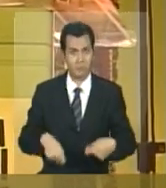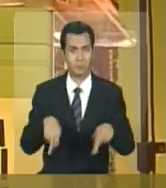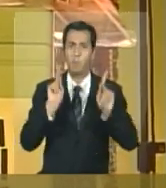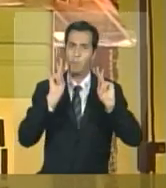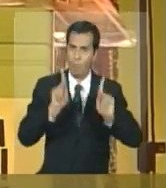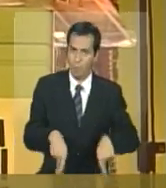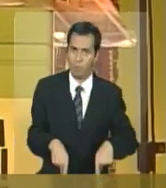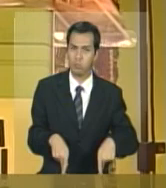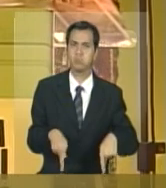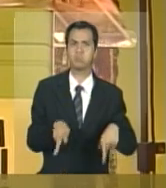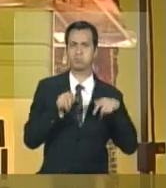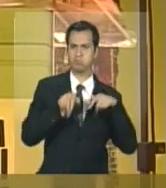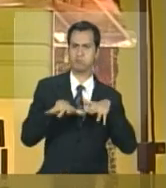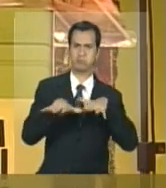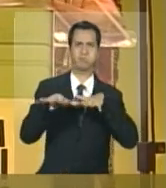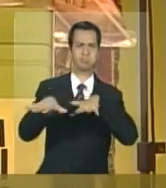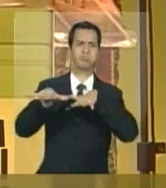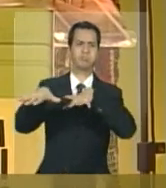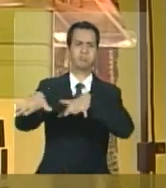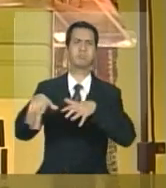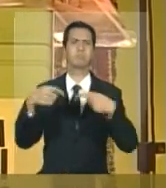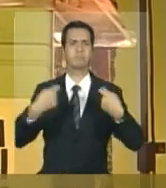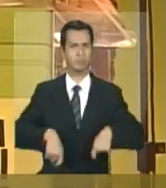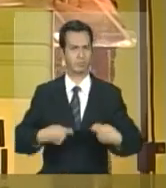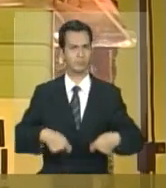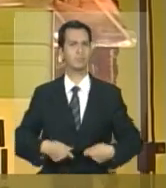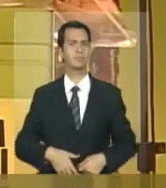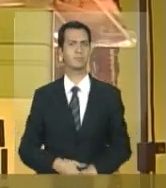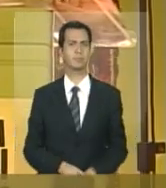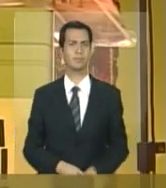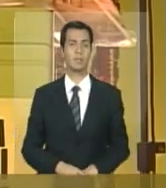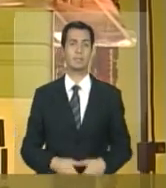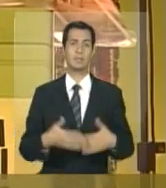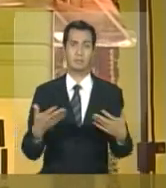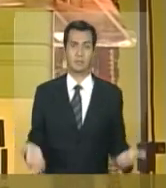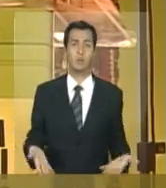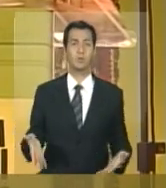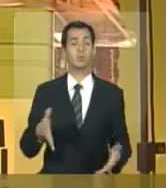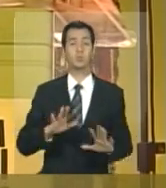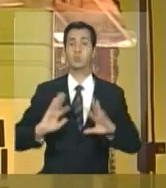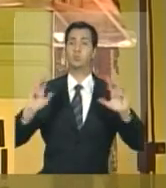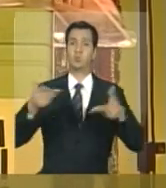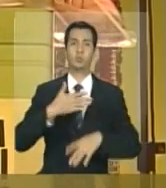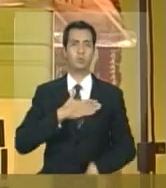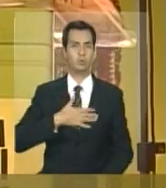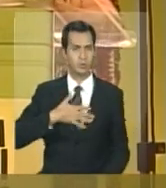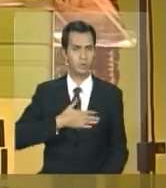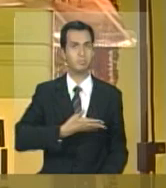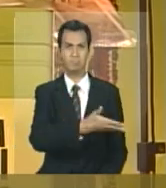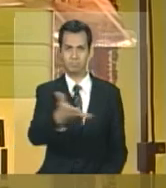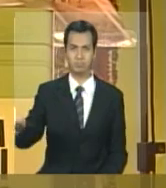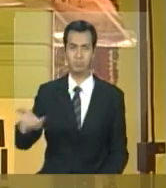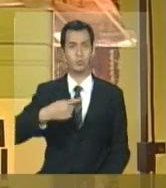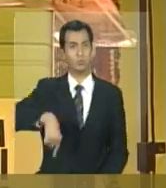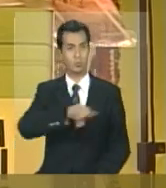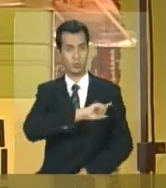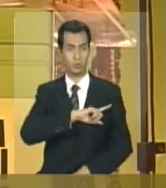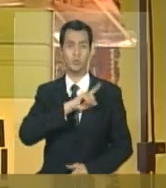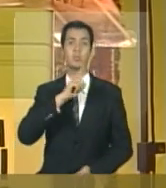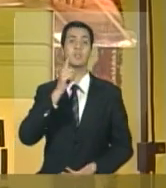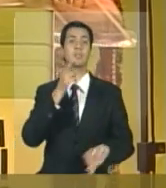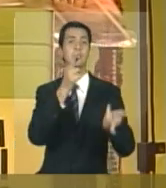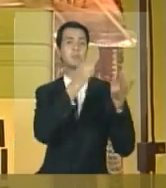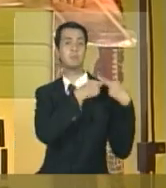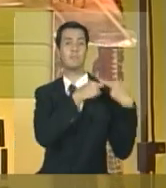nas ruas. Então, companheiros, na Rio Mais 20, a nossa tarefa é